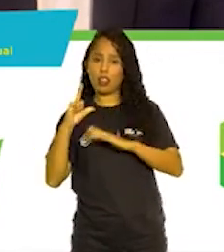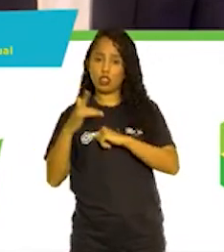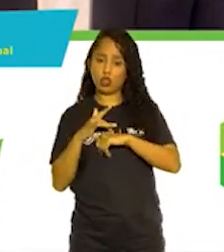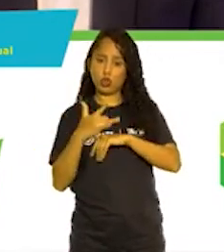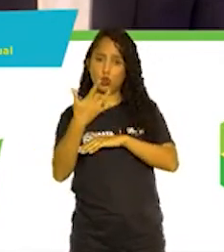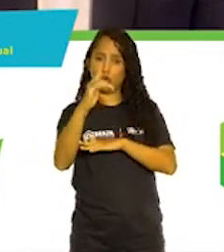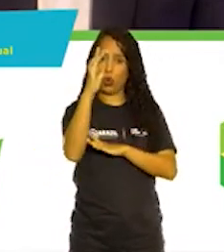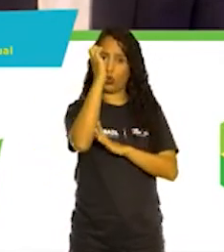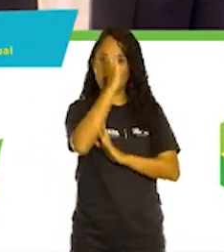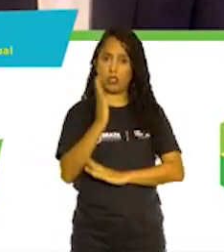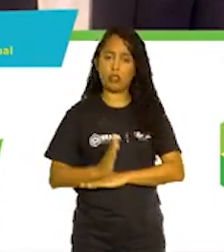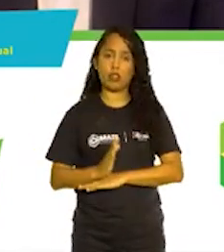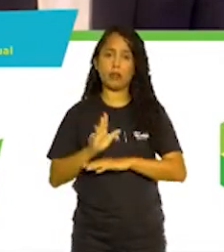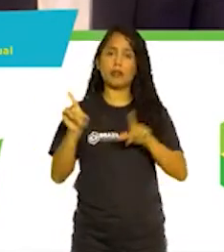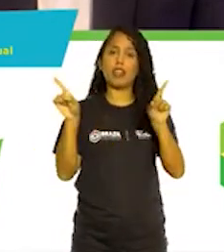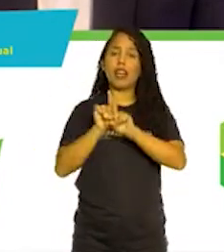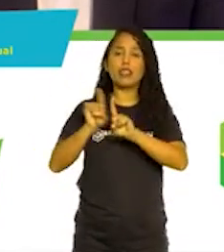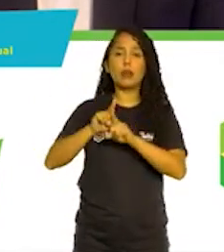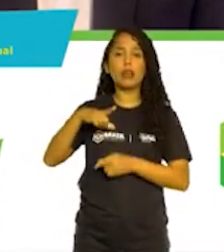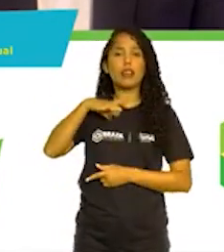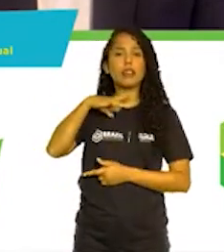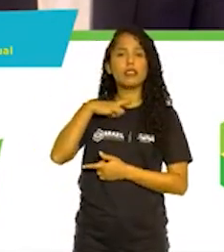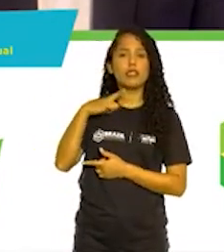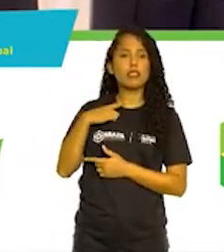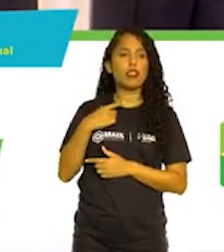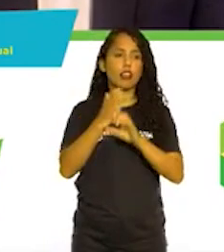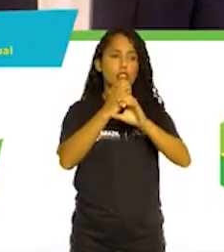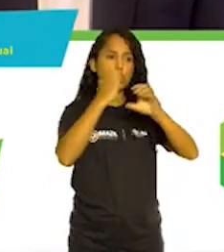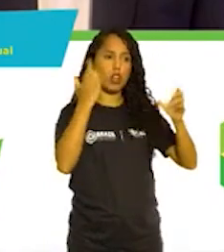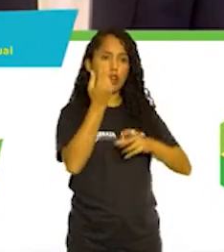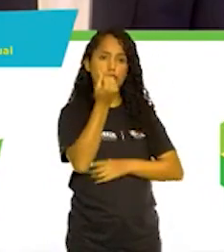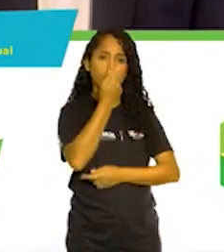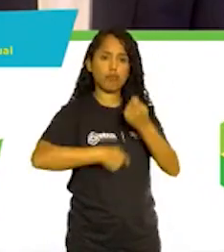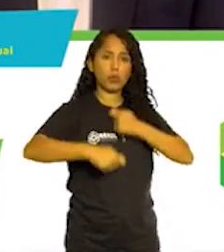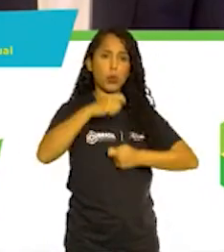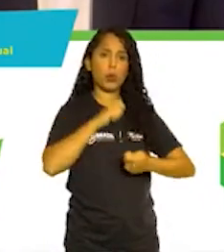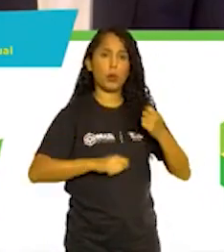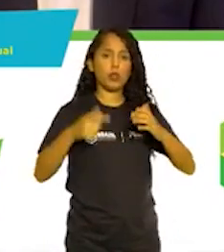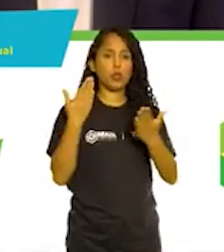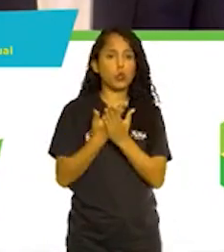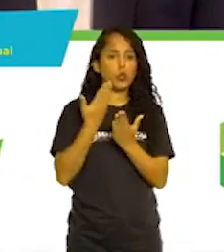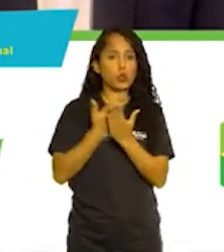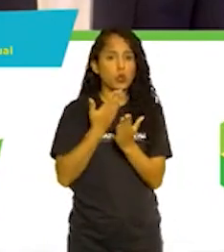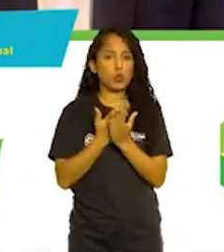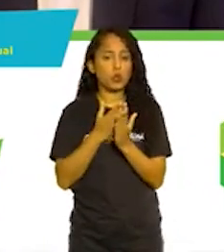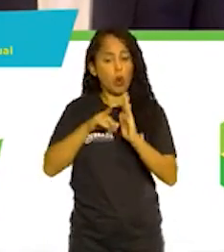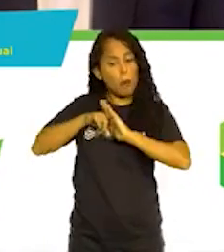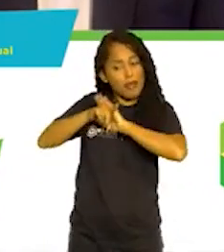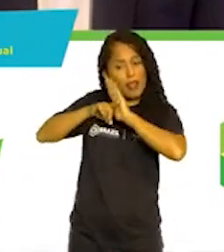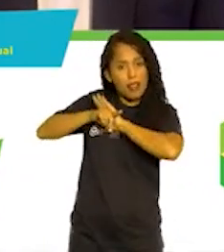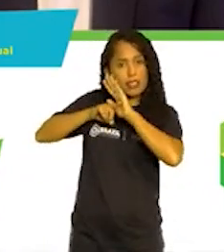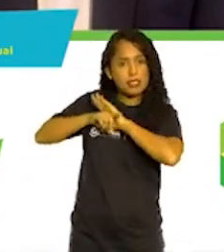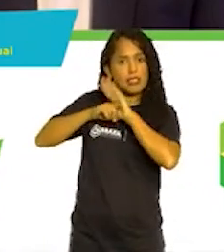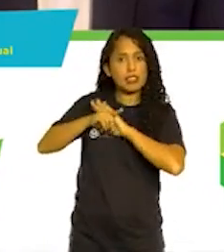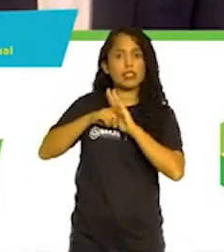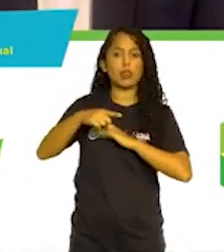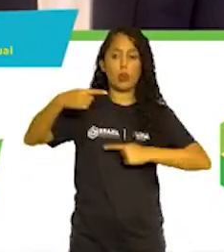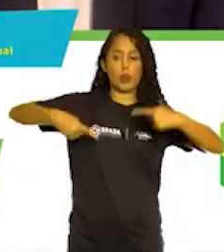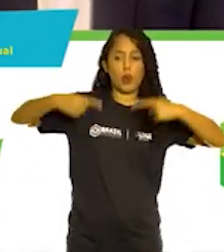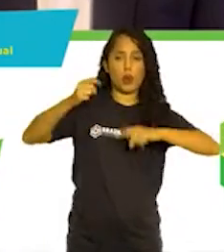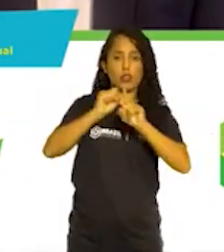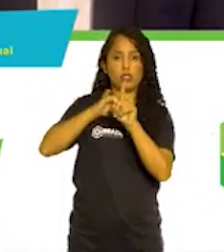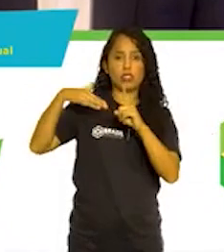que é engenheiro economista, é também estudioso, pesquisador de políticas, sociais, estudos